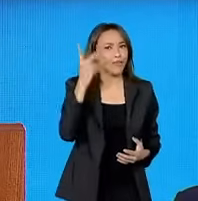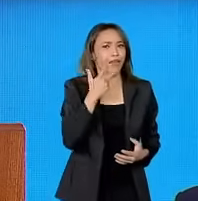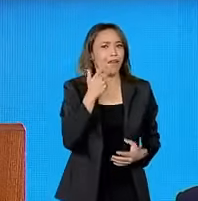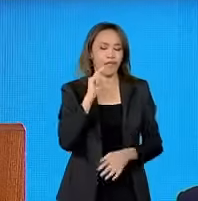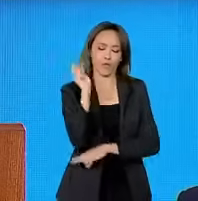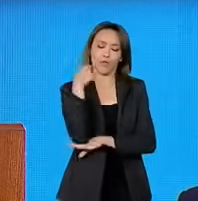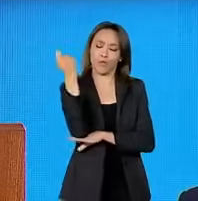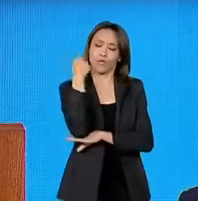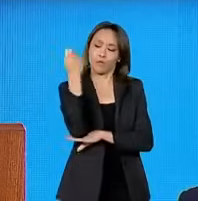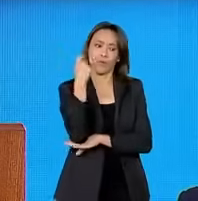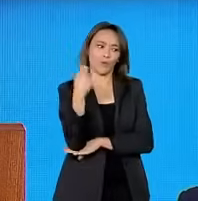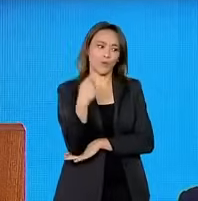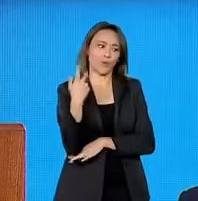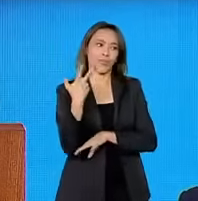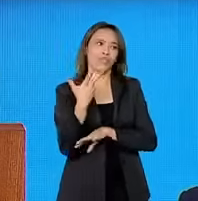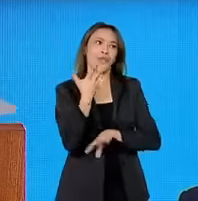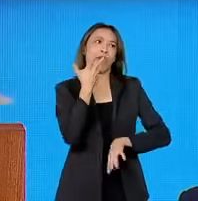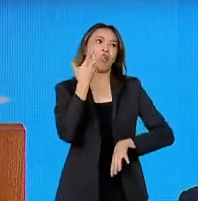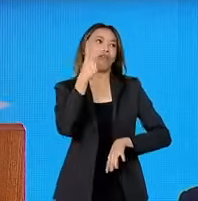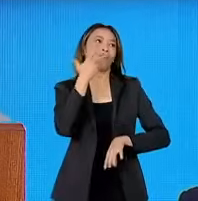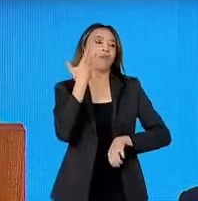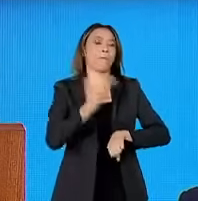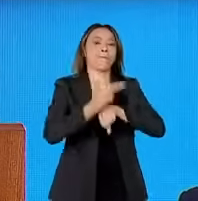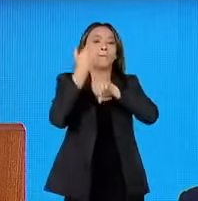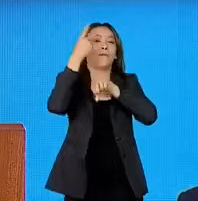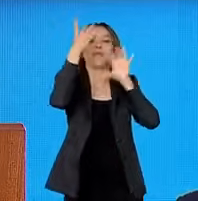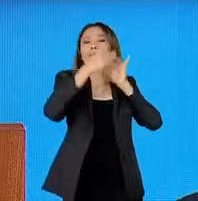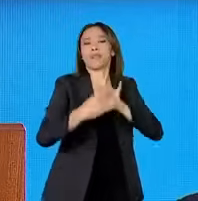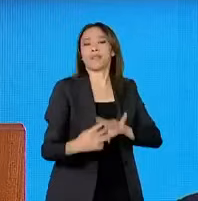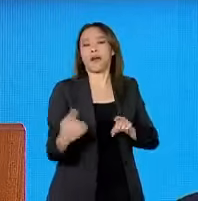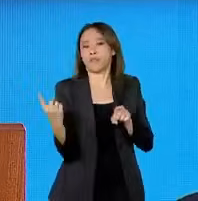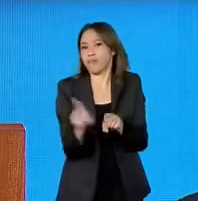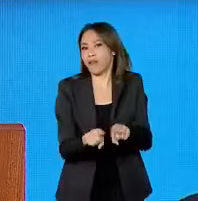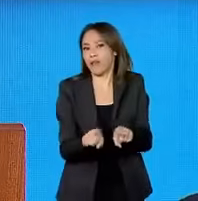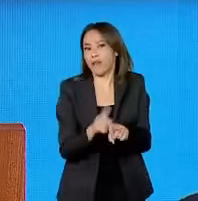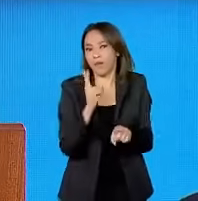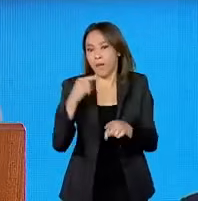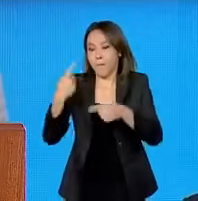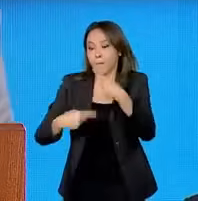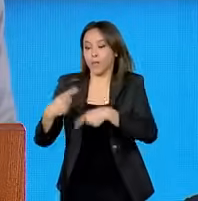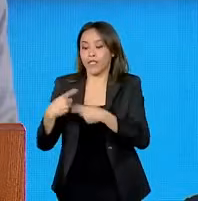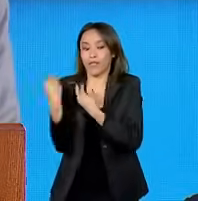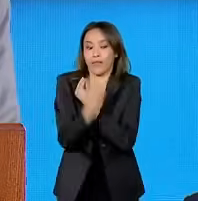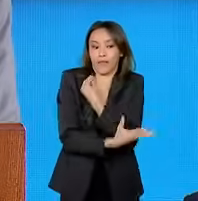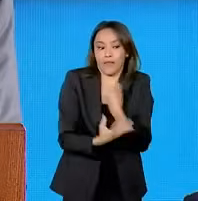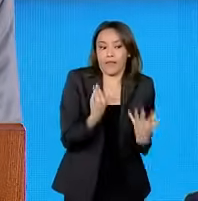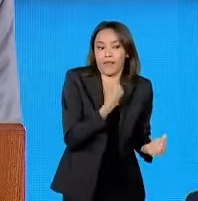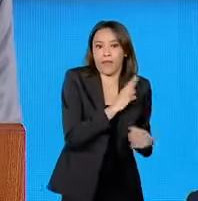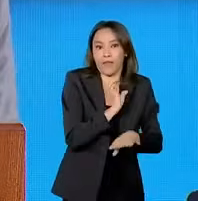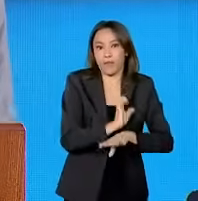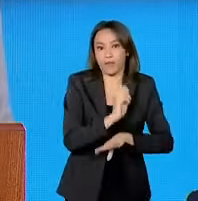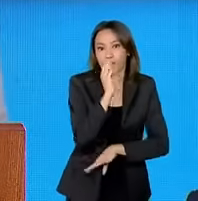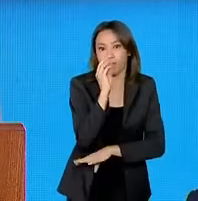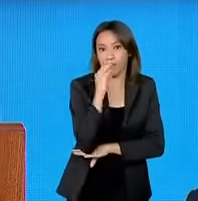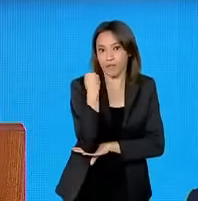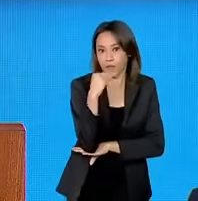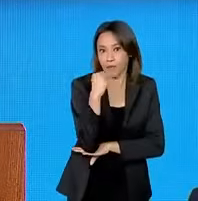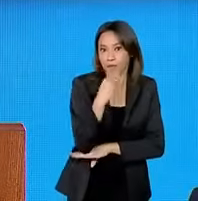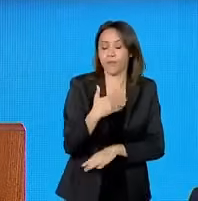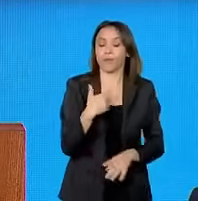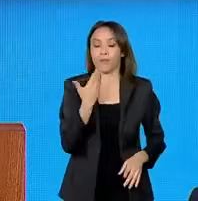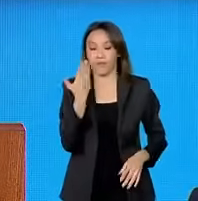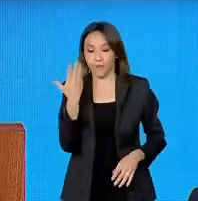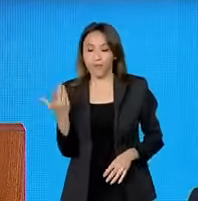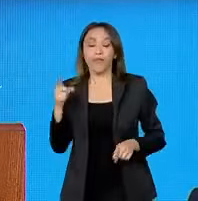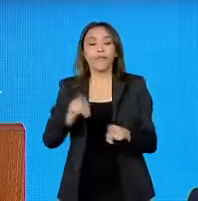Sul era premiado, sempre que a gente ia fazer políticas, era muito premiado. E a governadora em exercício de